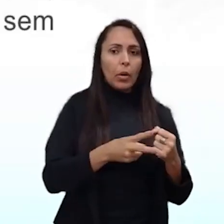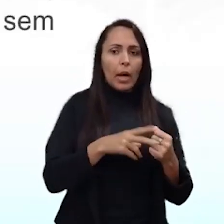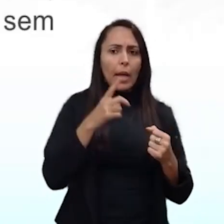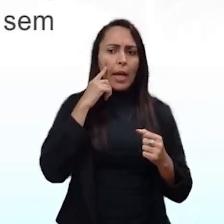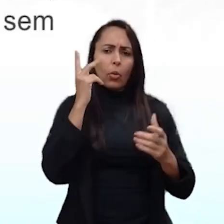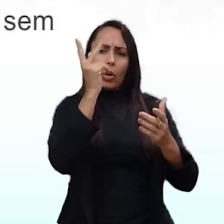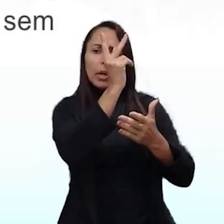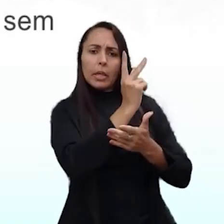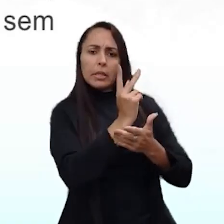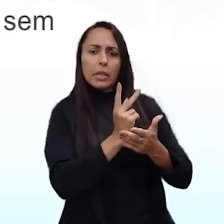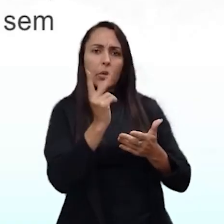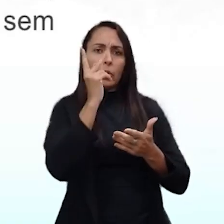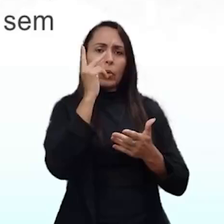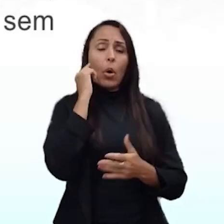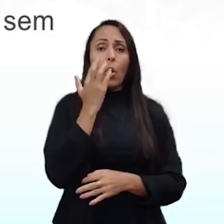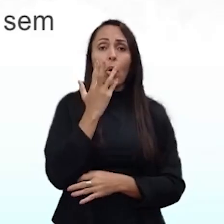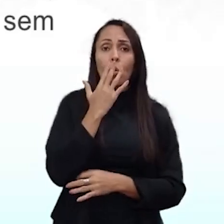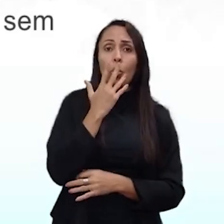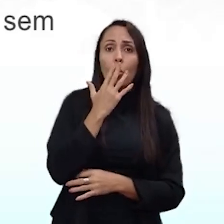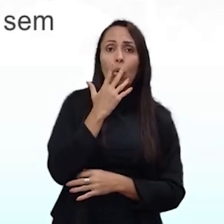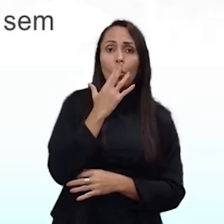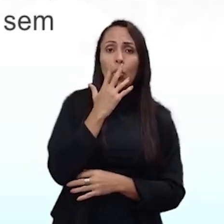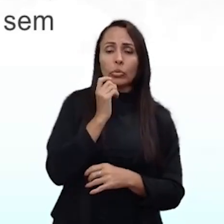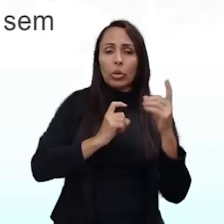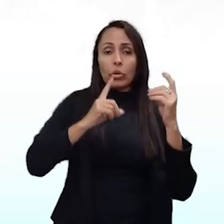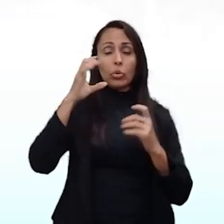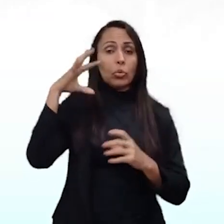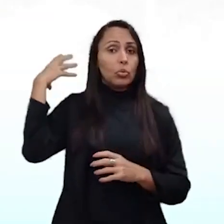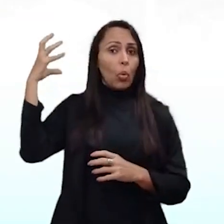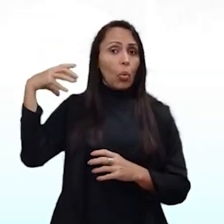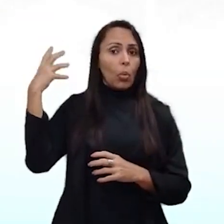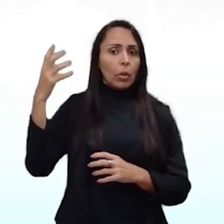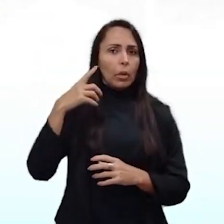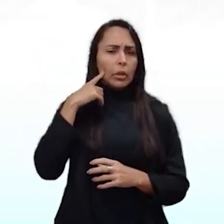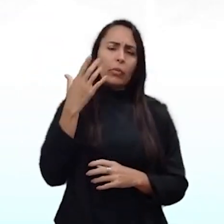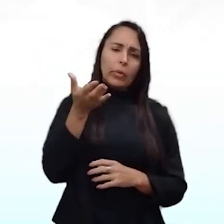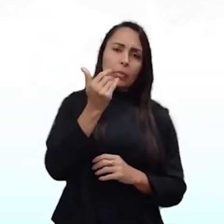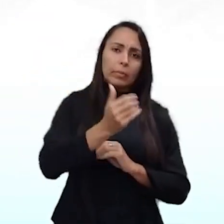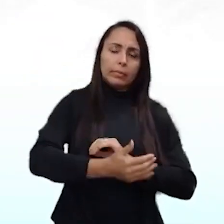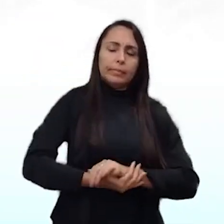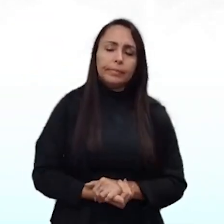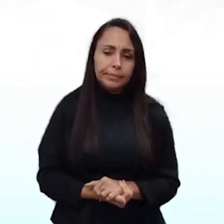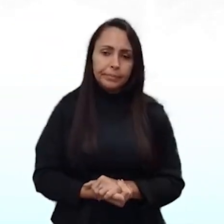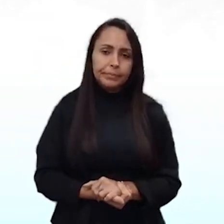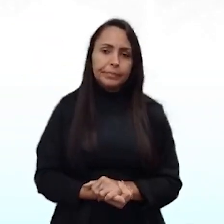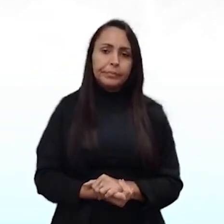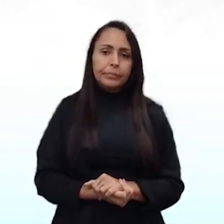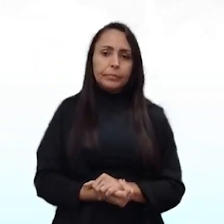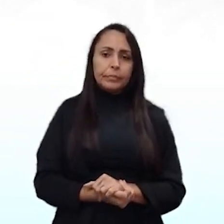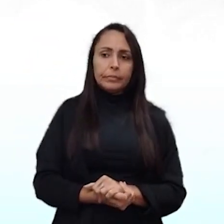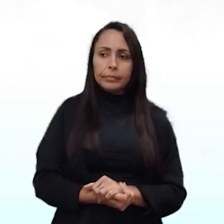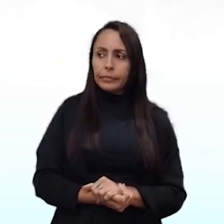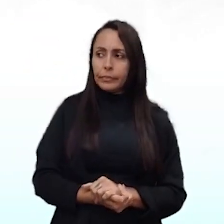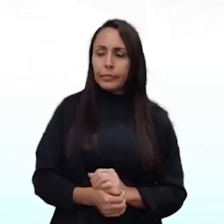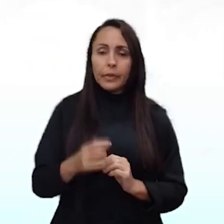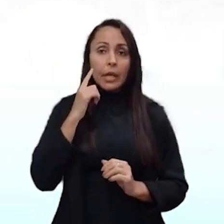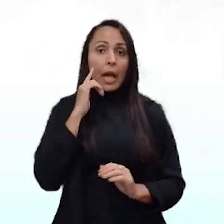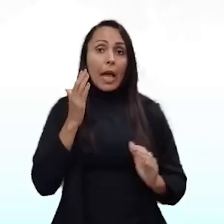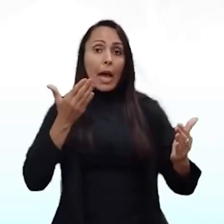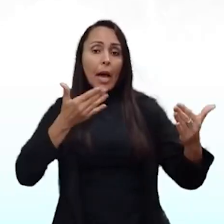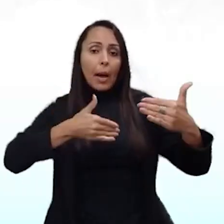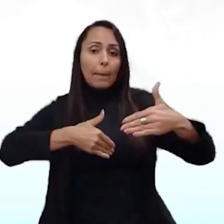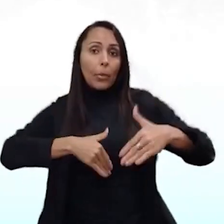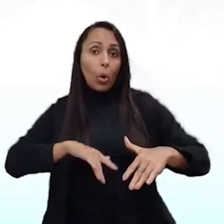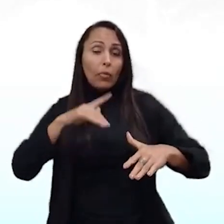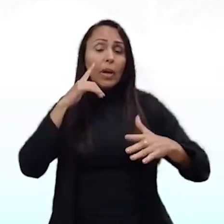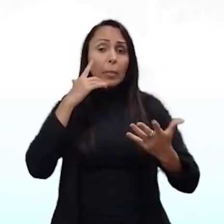à imagem, cor, gesto, som. A propósito, vem comigo, vem comigo, vem comigo. A prova, ela está saindo uma